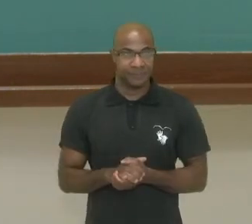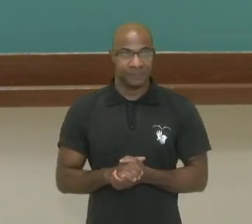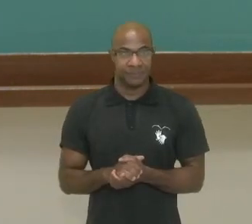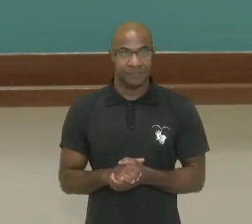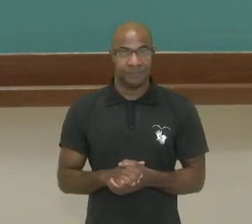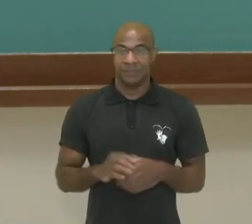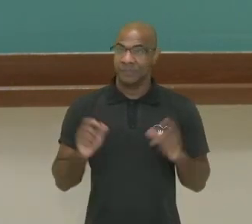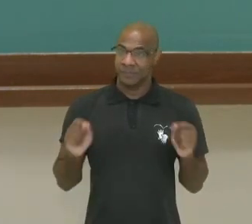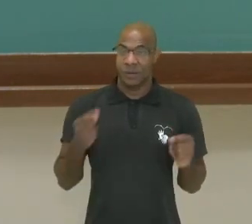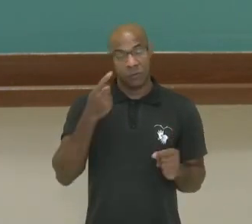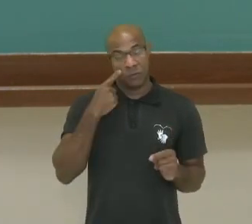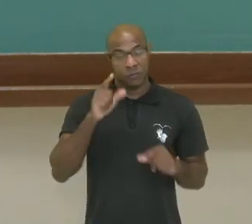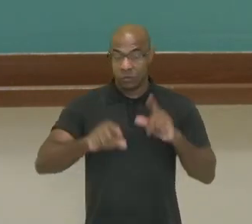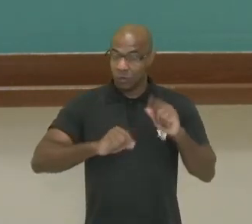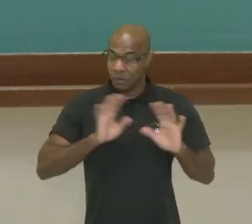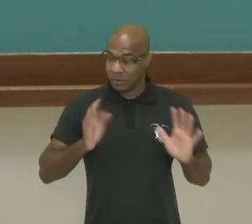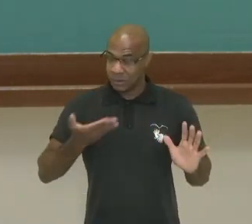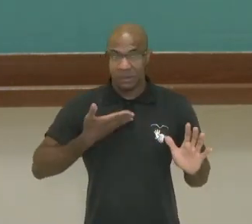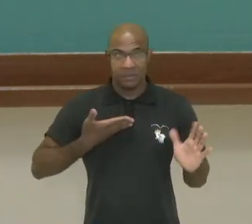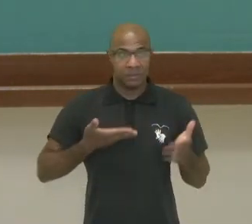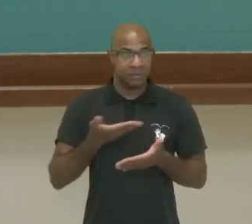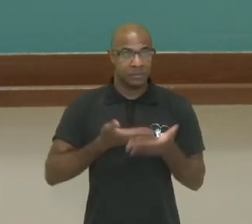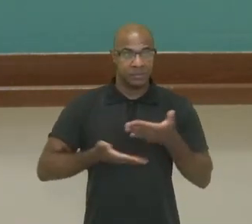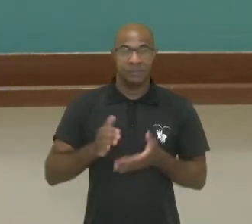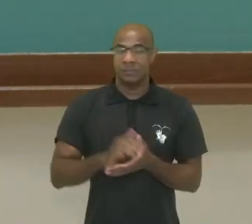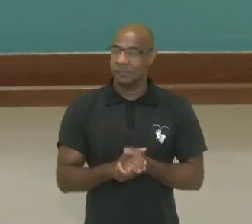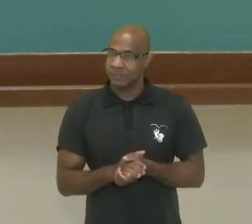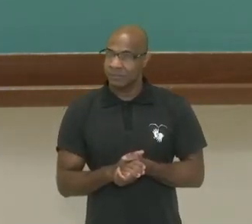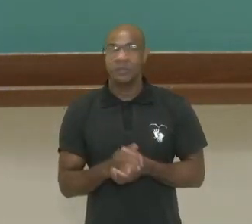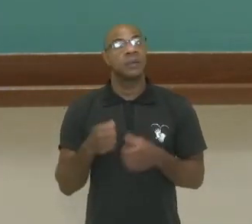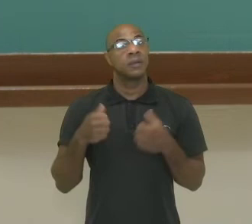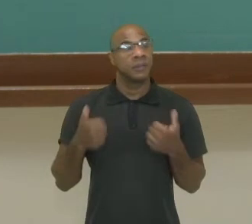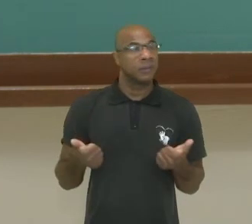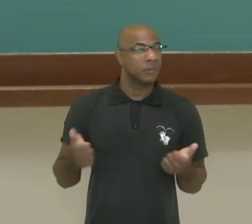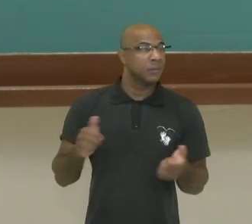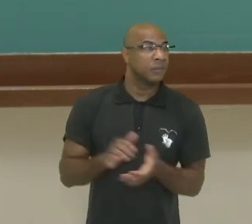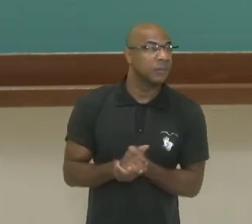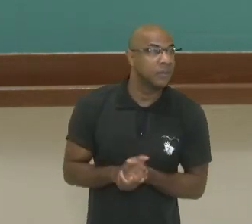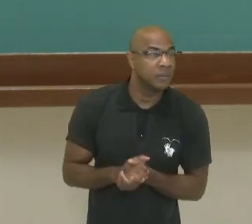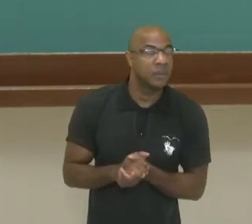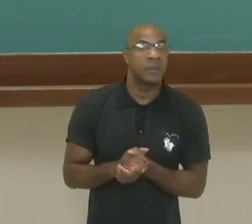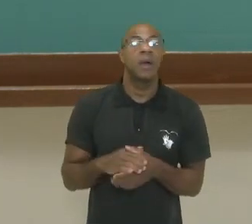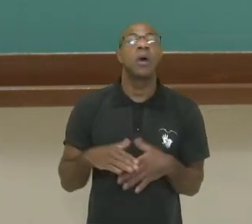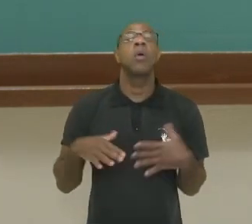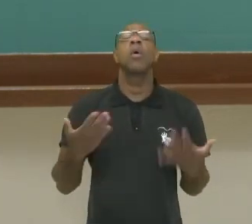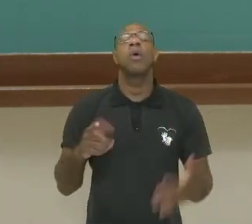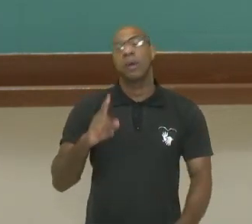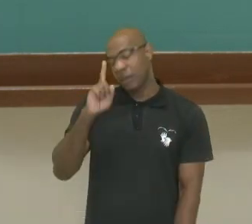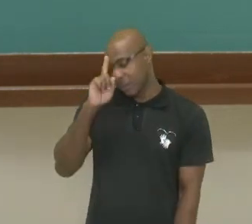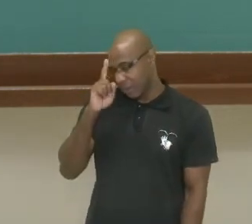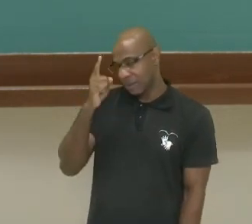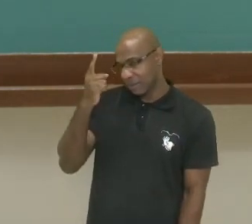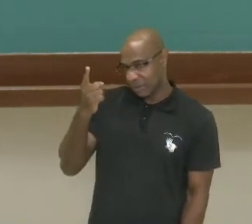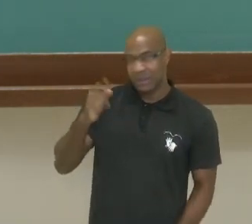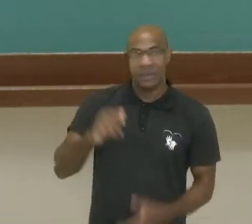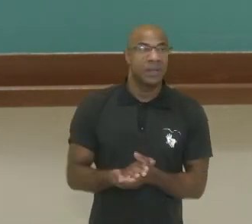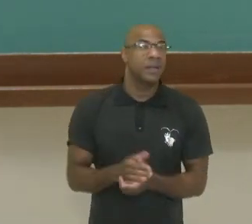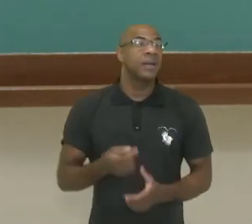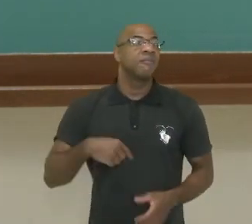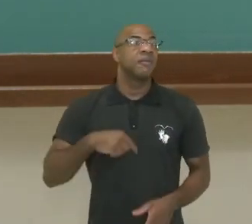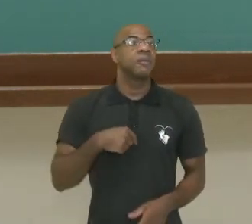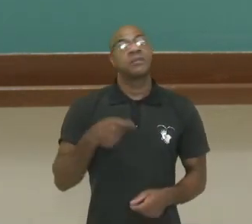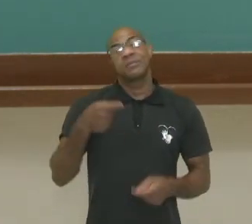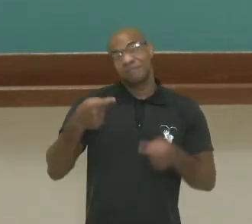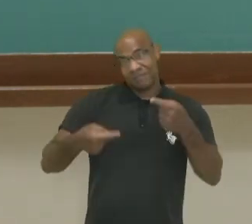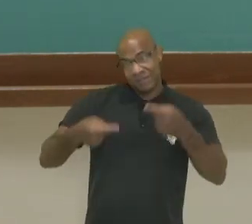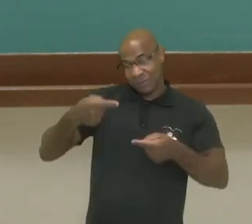lado? Beleza? Deixa eu ver. Joia! Então, qual que é a ideia? Vamos debater um problema,